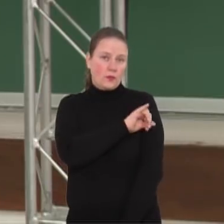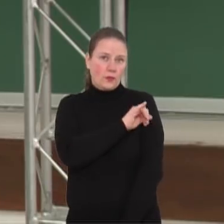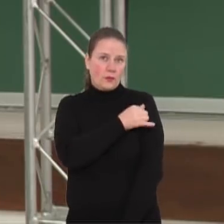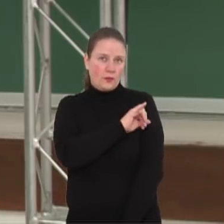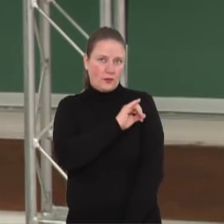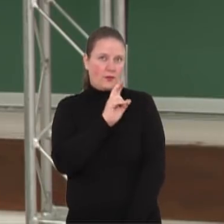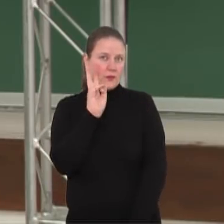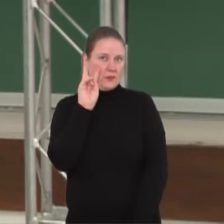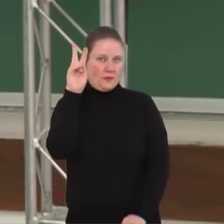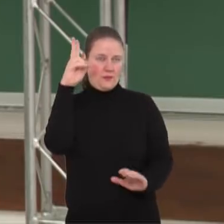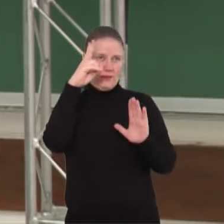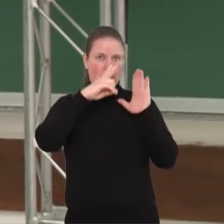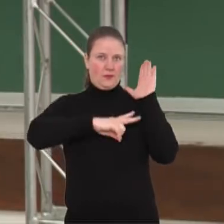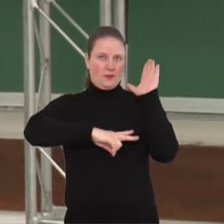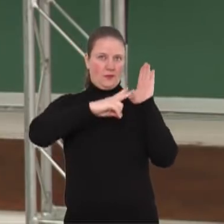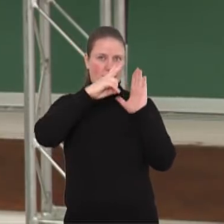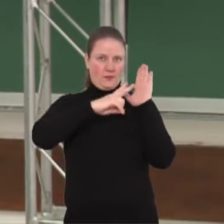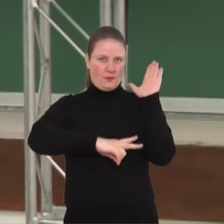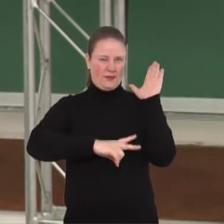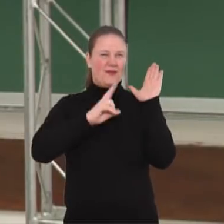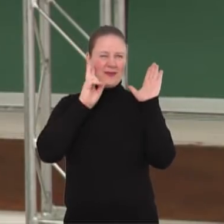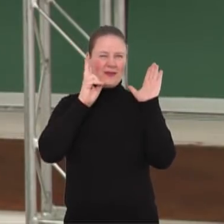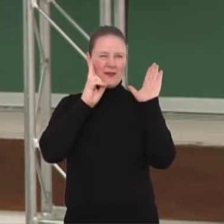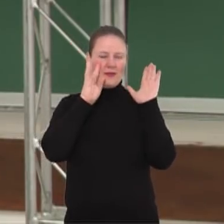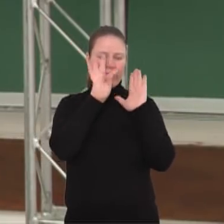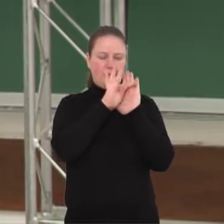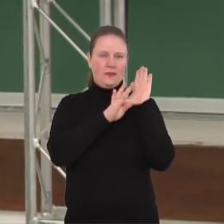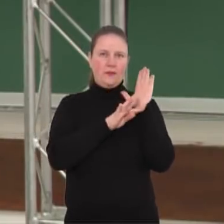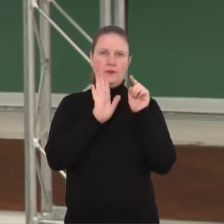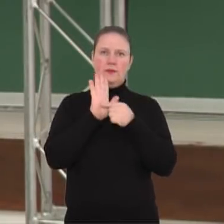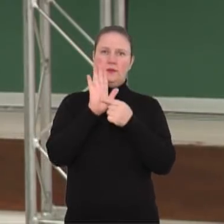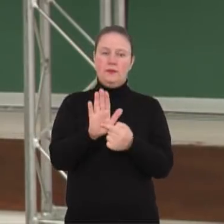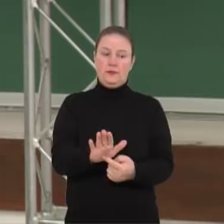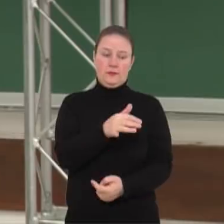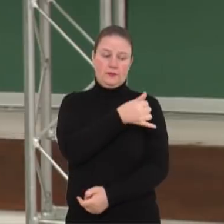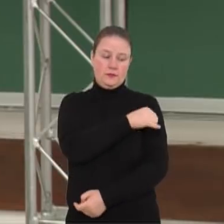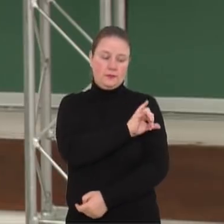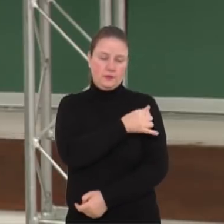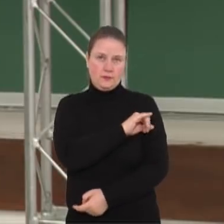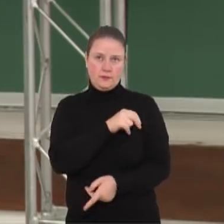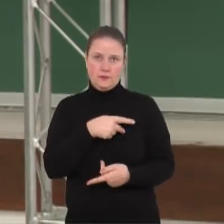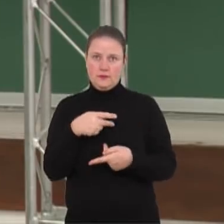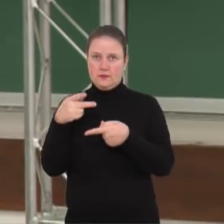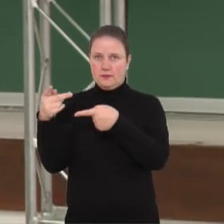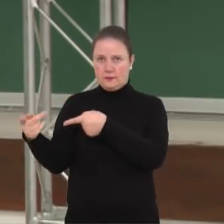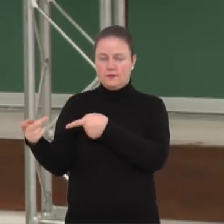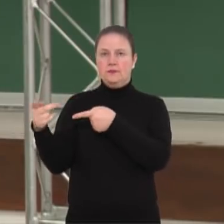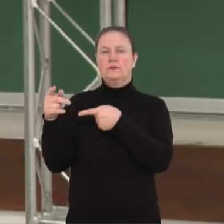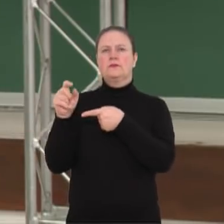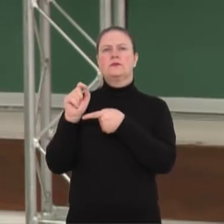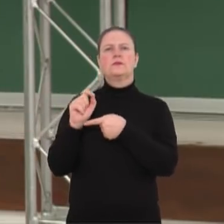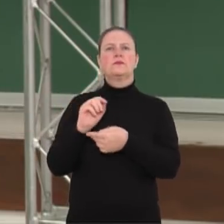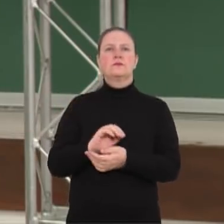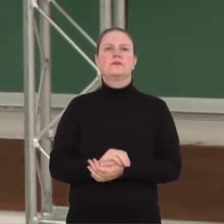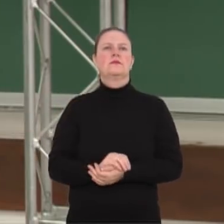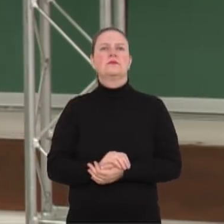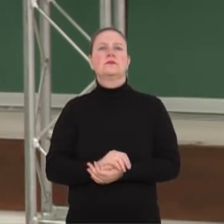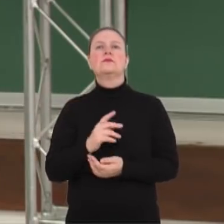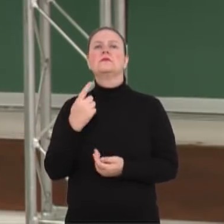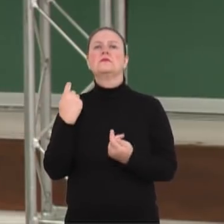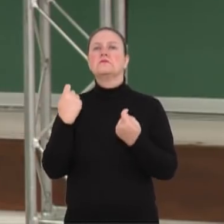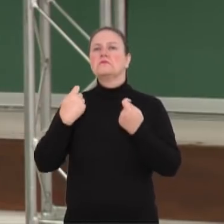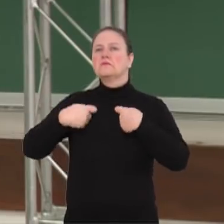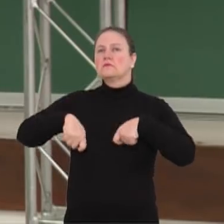do you need? Então aquele lugar lá era o Rio de Janeiro. Então a gente vai dar uma visitada no Rio de Janeiro. Para visitar o Rio de Janeiro, o que será que a gente